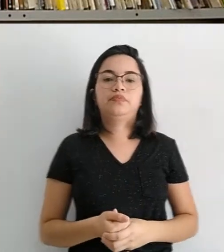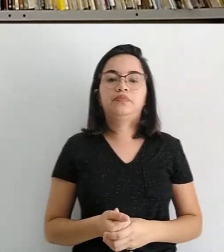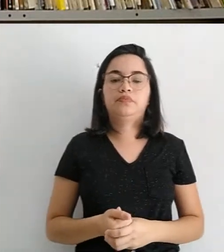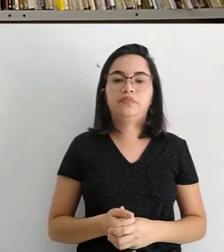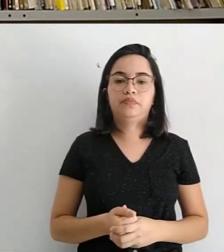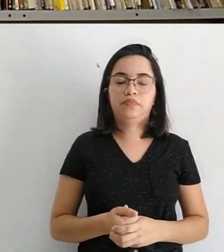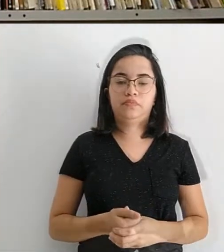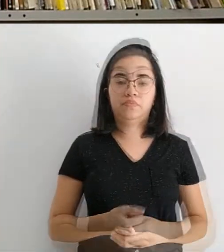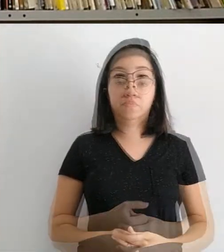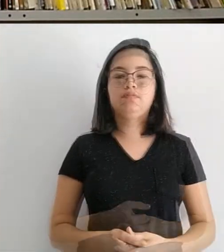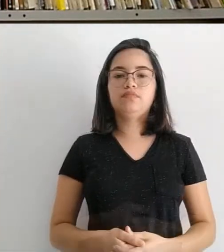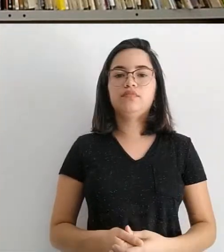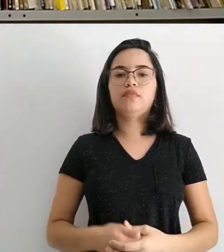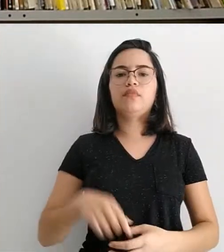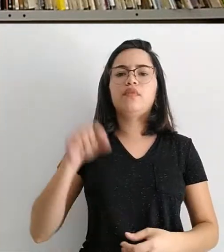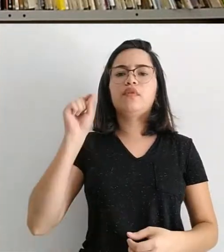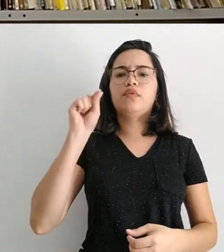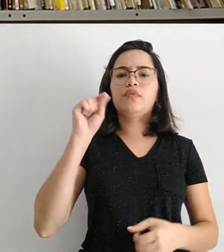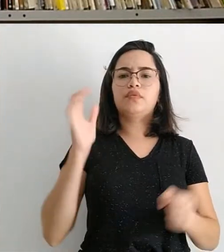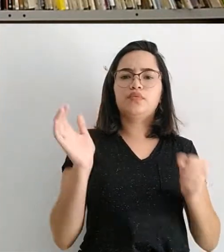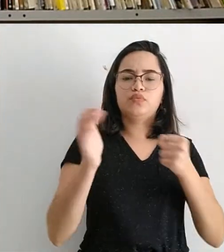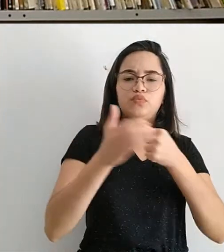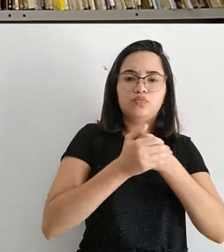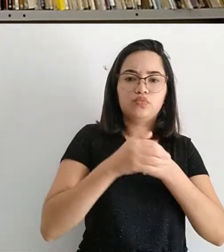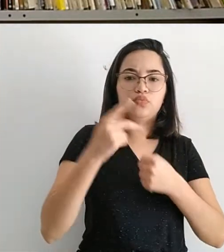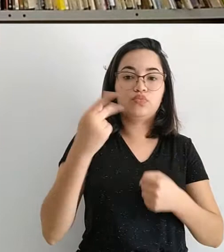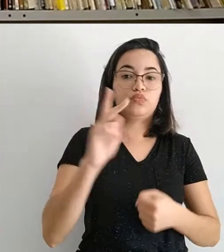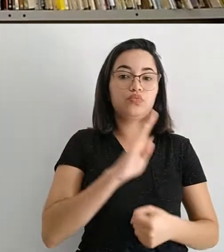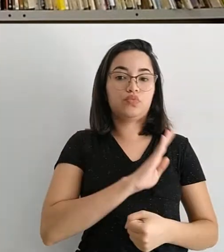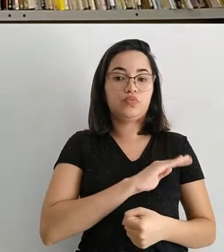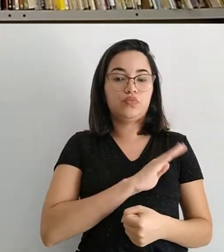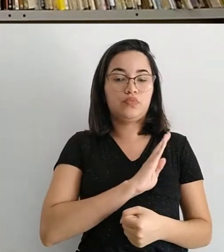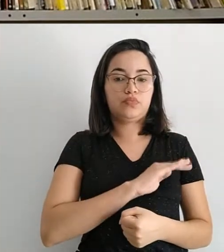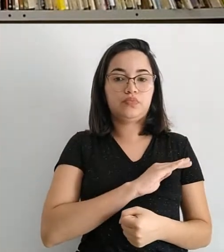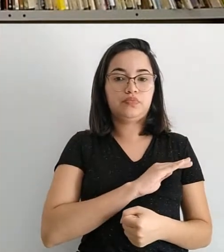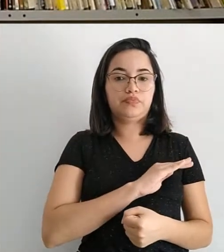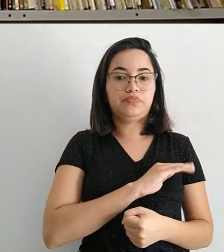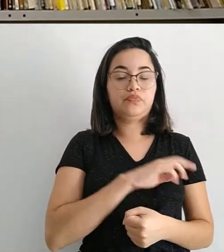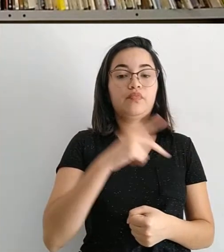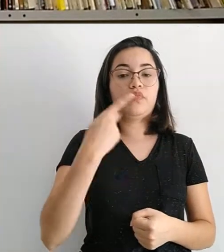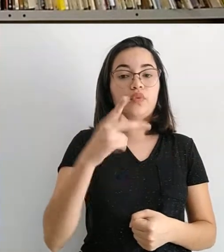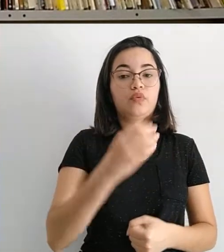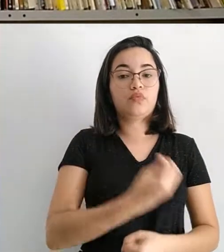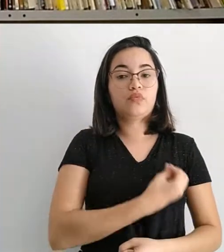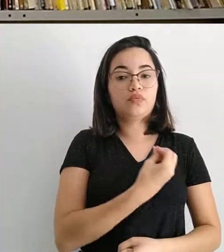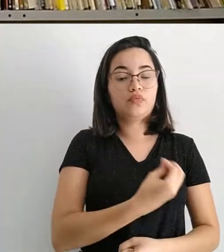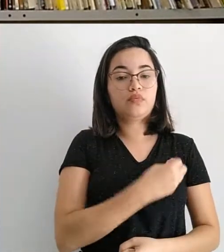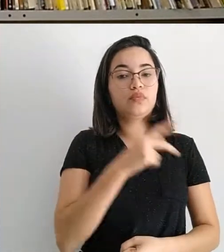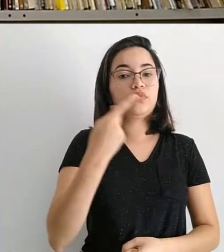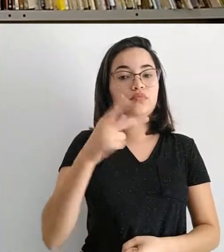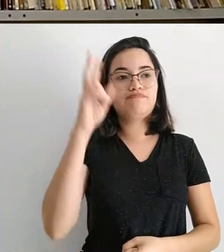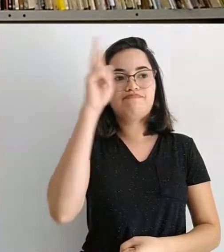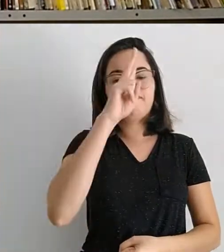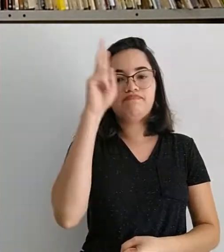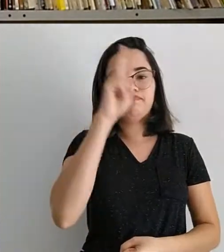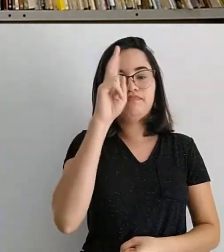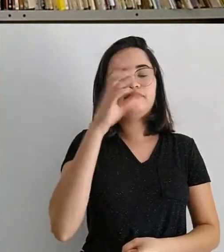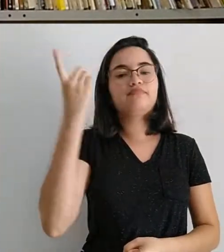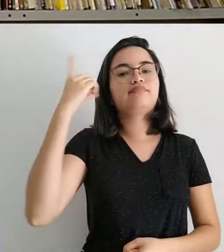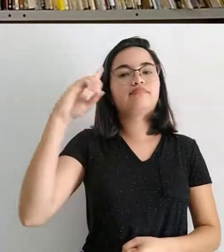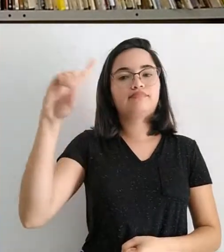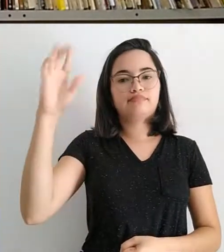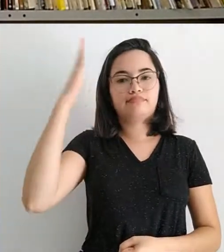contas. O que está oculto no seu coração, na sua vida, na sua